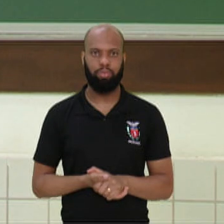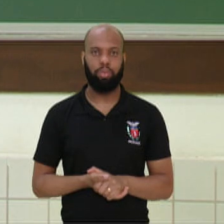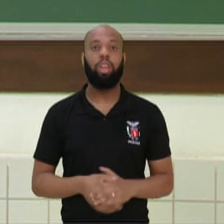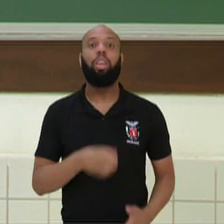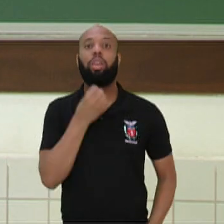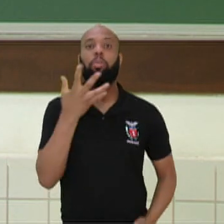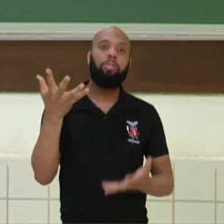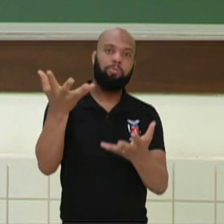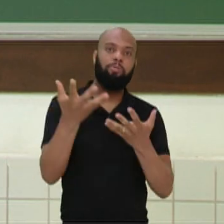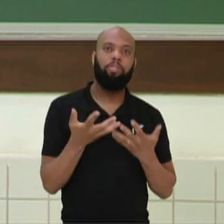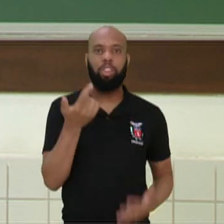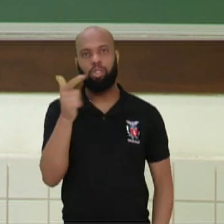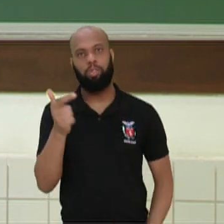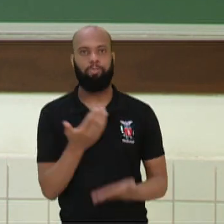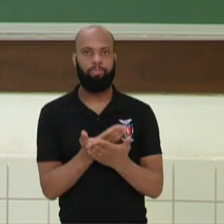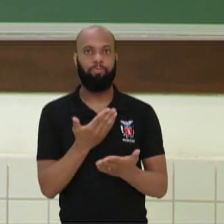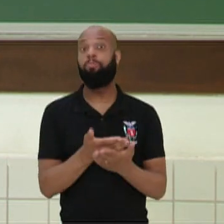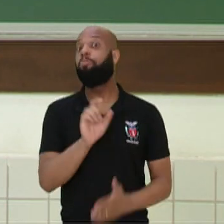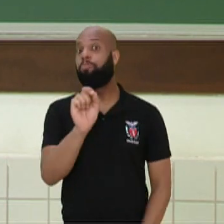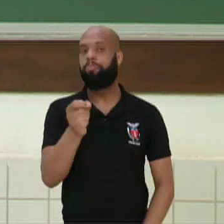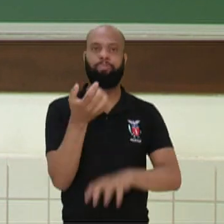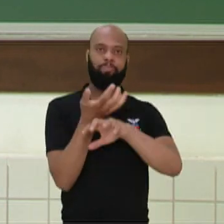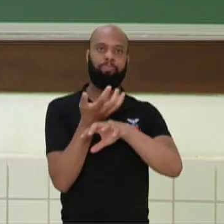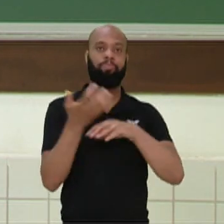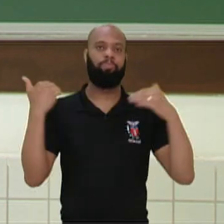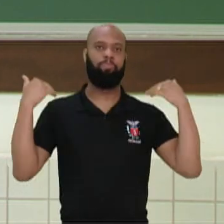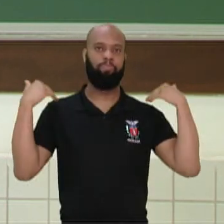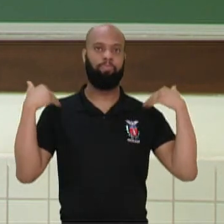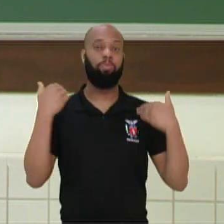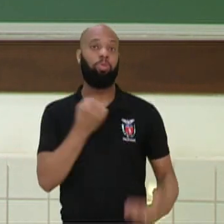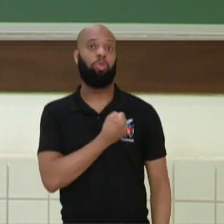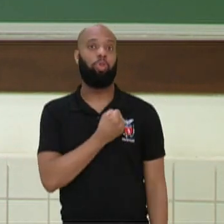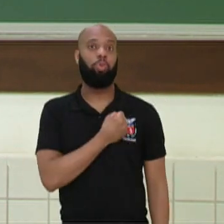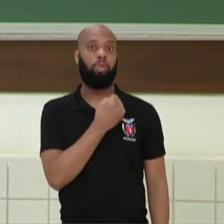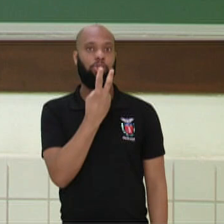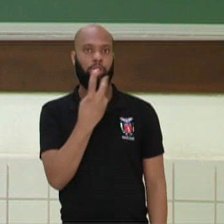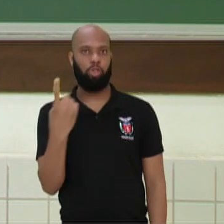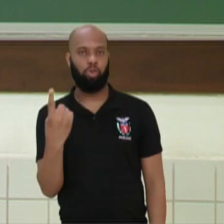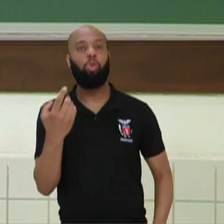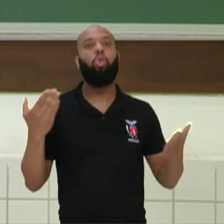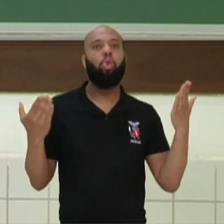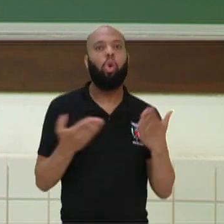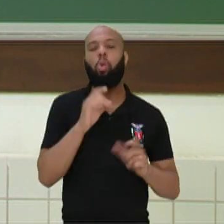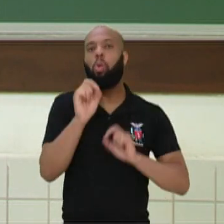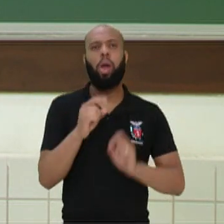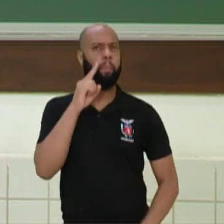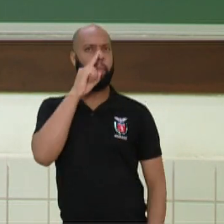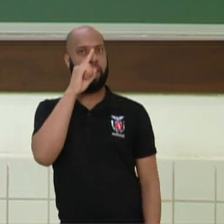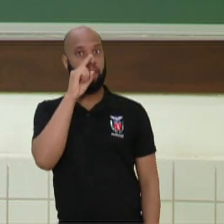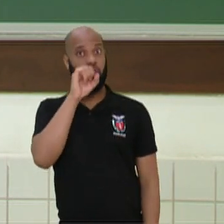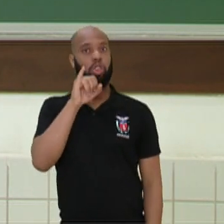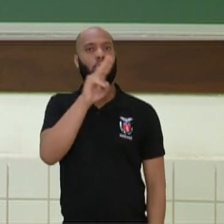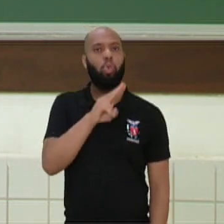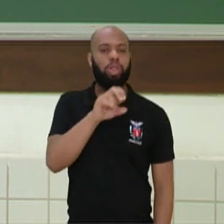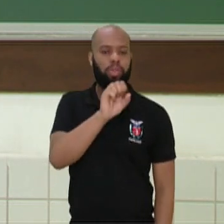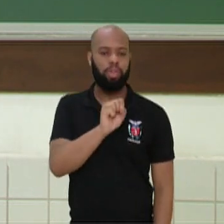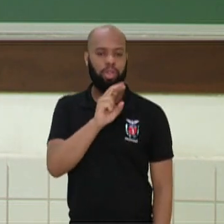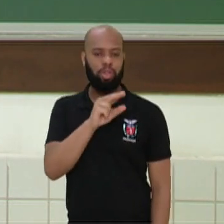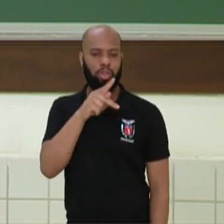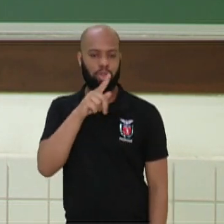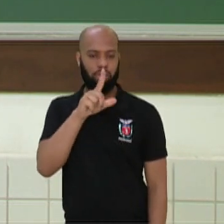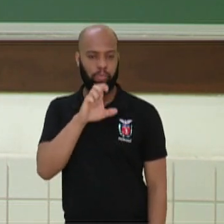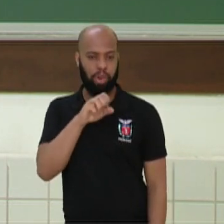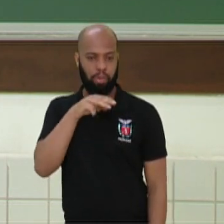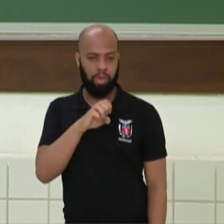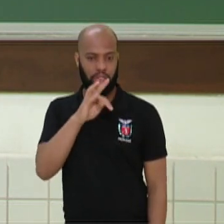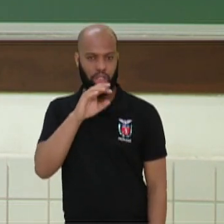Sejam muito bem-vindos a mais uma aula de Educação Física. Essa é a aula de número 21 e falaremos sobre os riscos no uso de suplementos alimentares